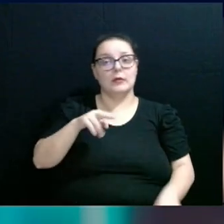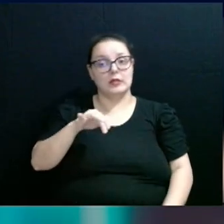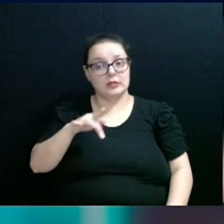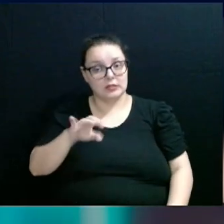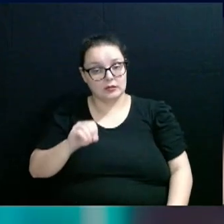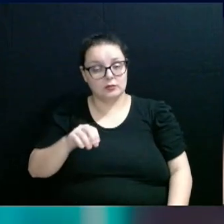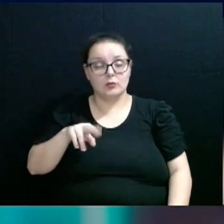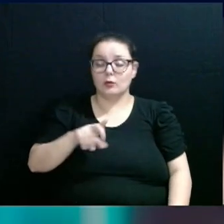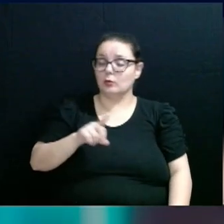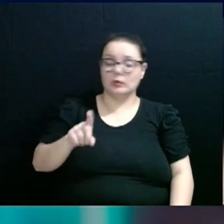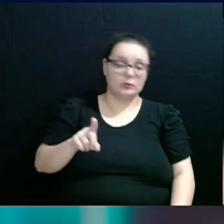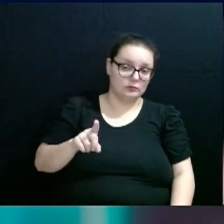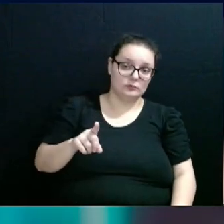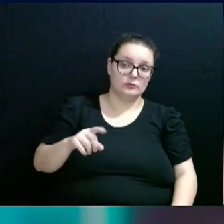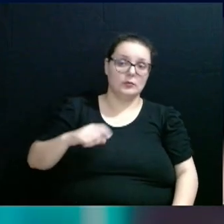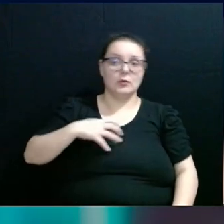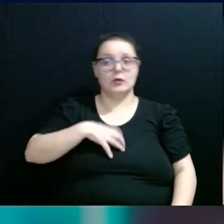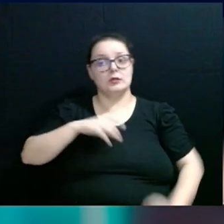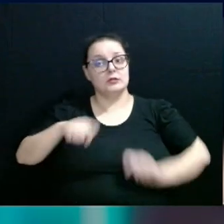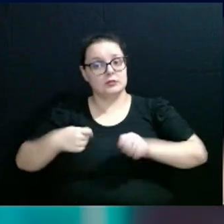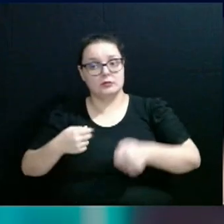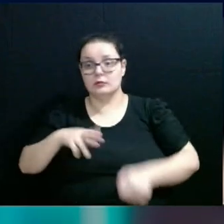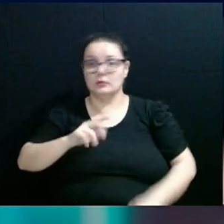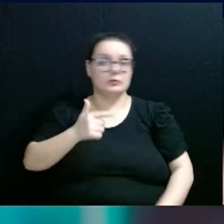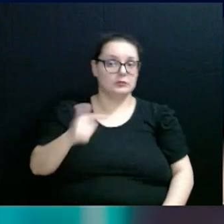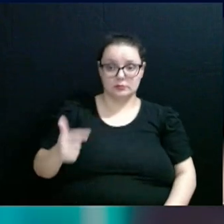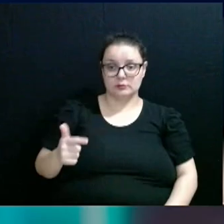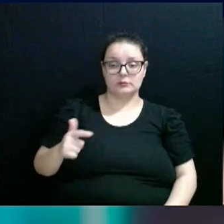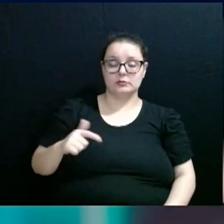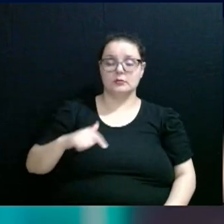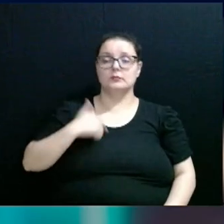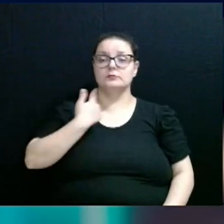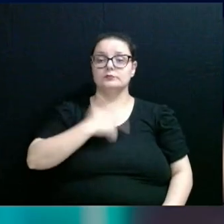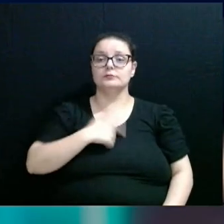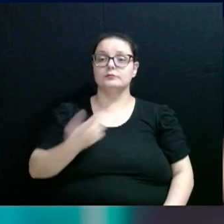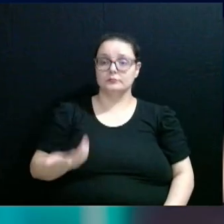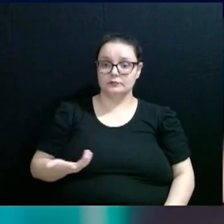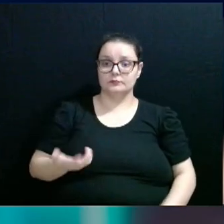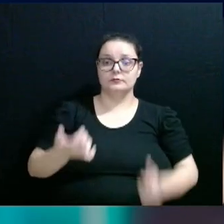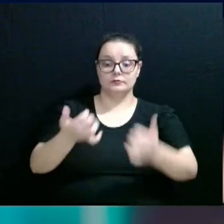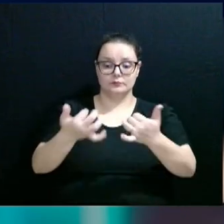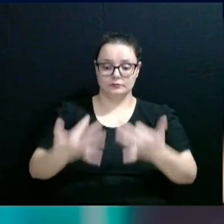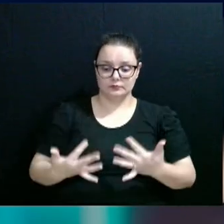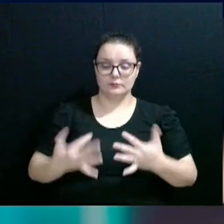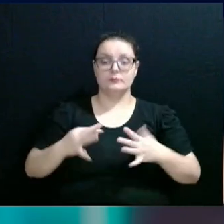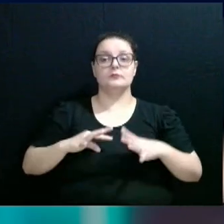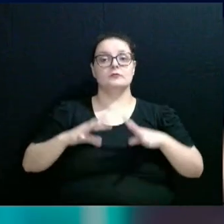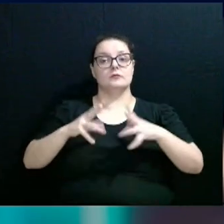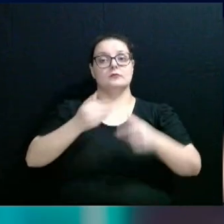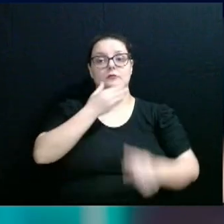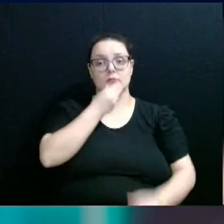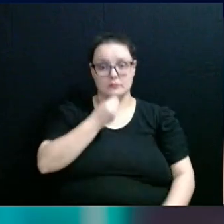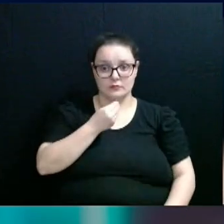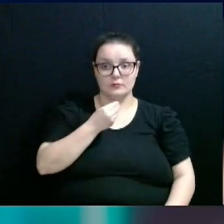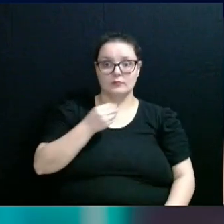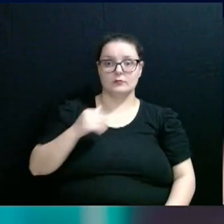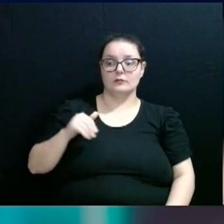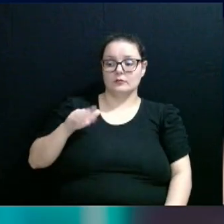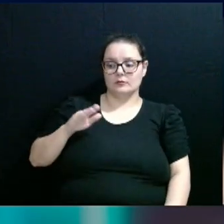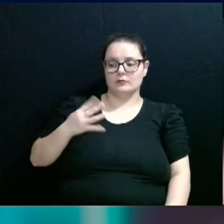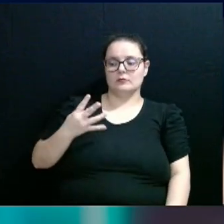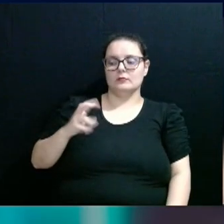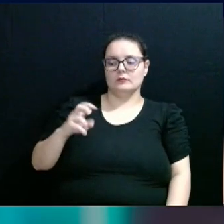com sintomas ou sem. Então, o que nós orientamos é que todo homem acima dos 45, 50 anos vá ao